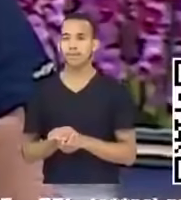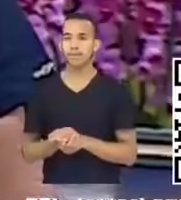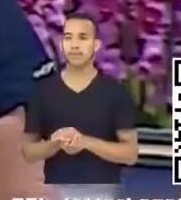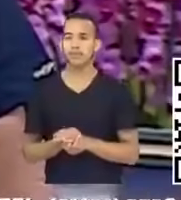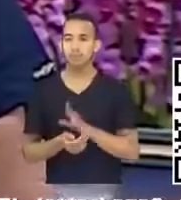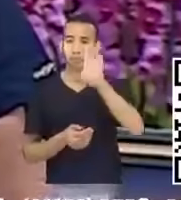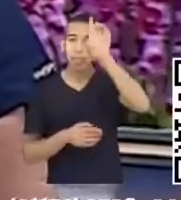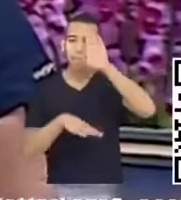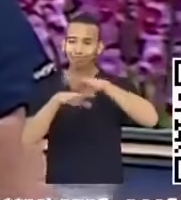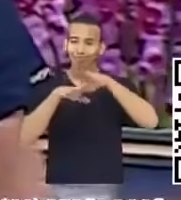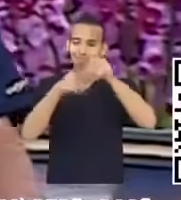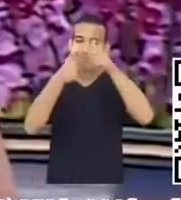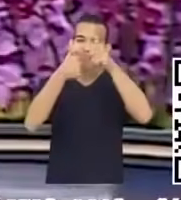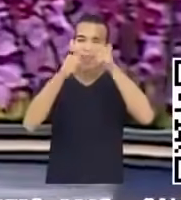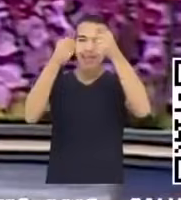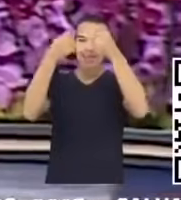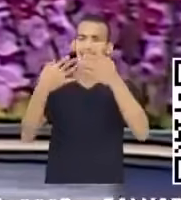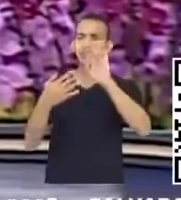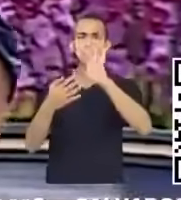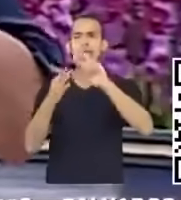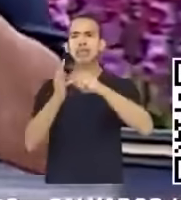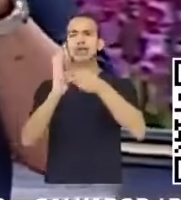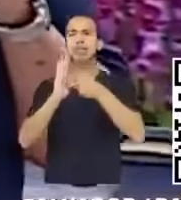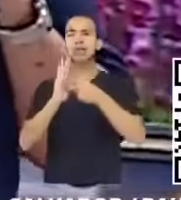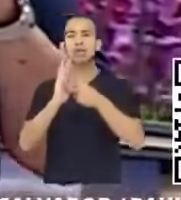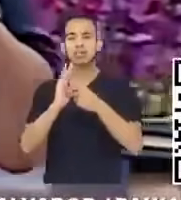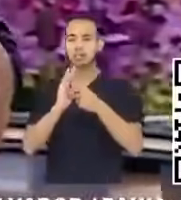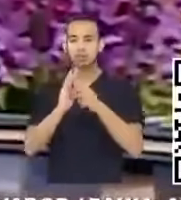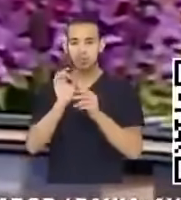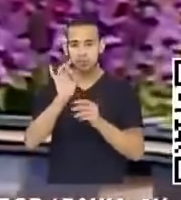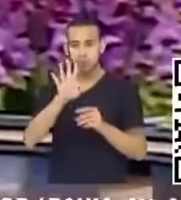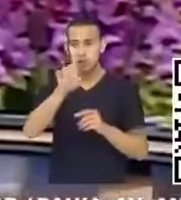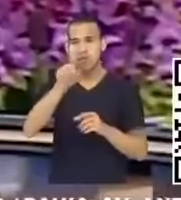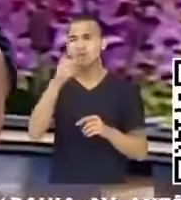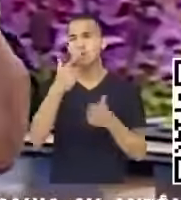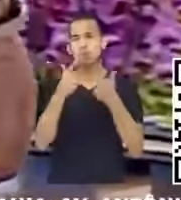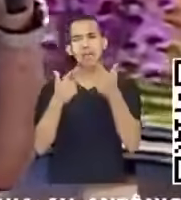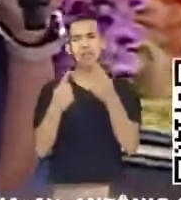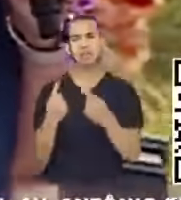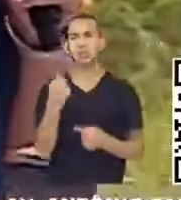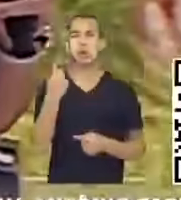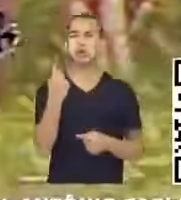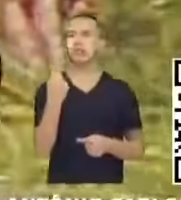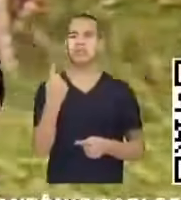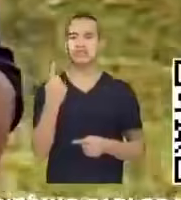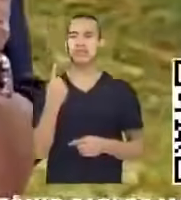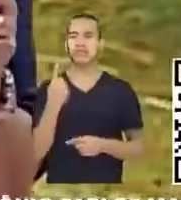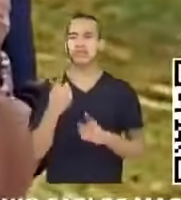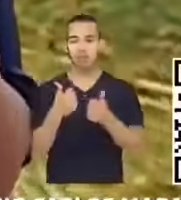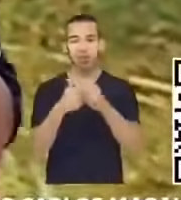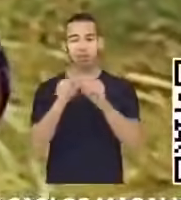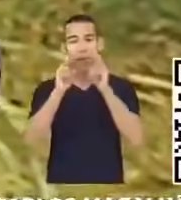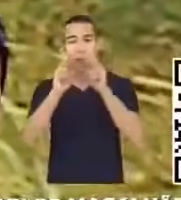e ele ele tá falando assim só simplificando tá falando ó você não está sozinho você não tá abandonado eu tô